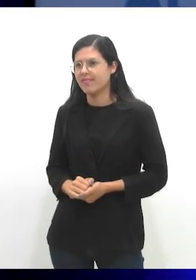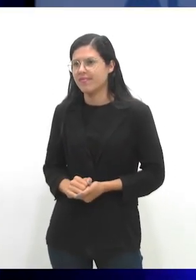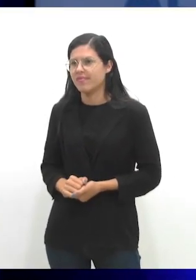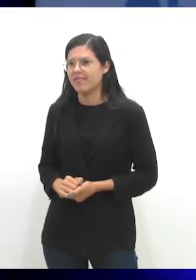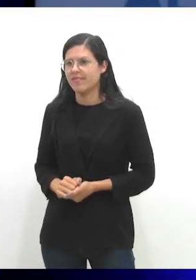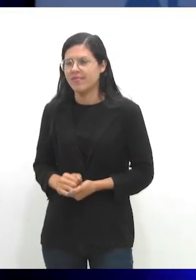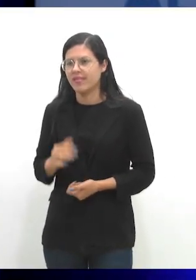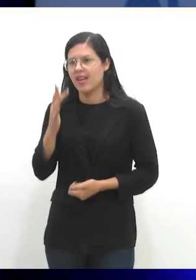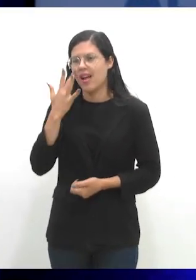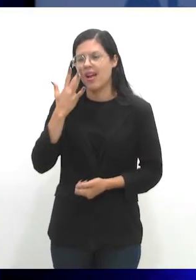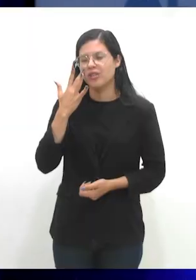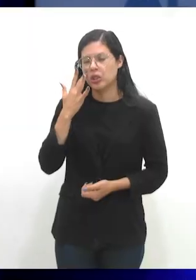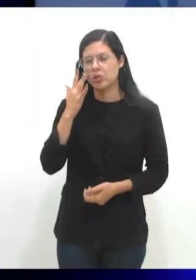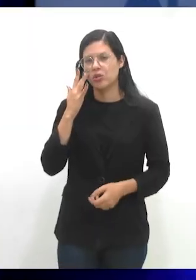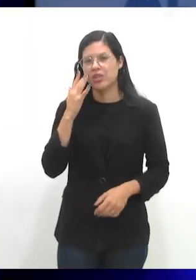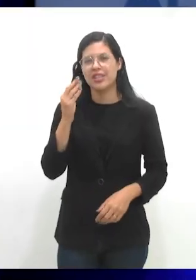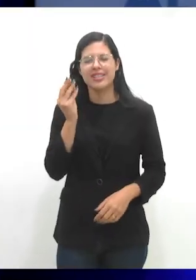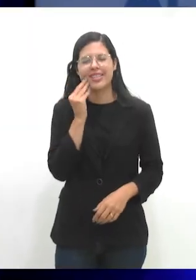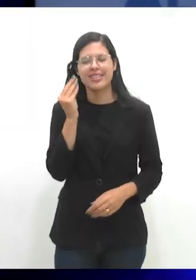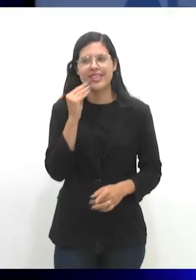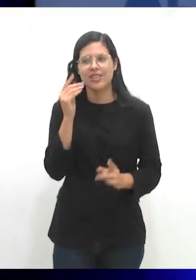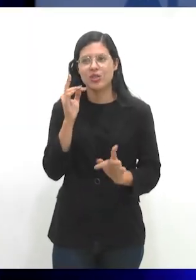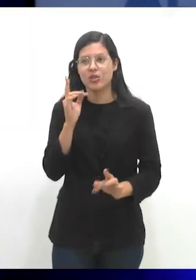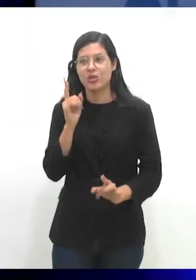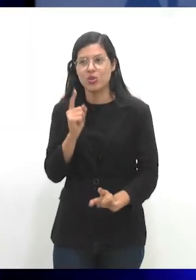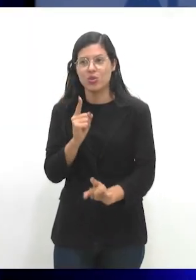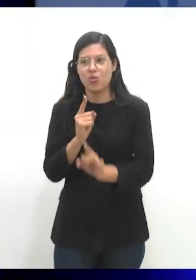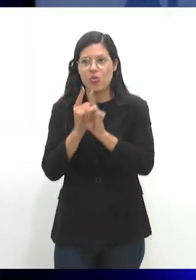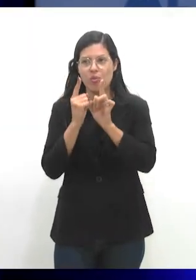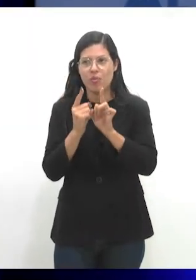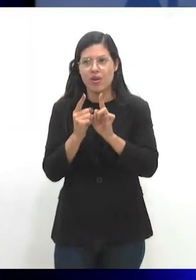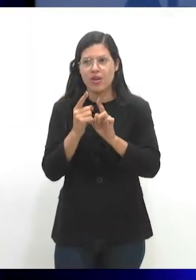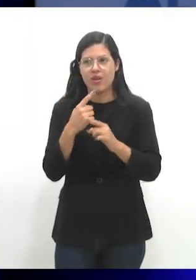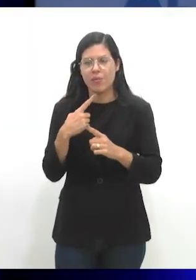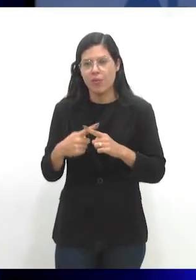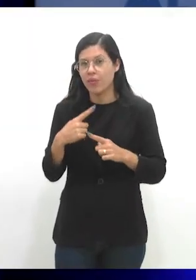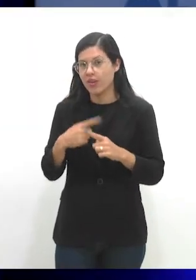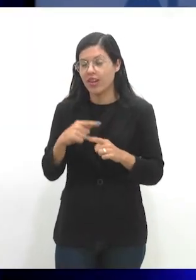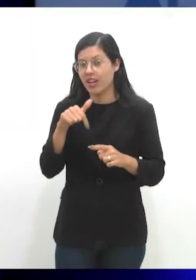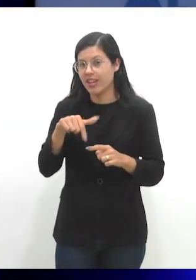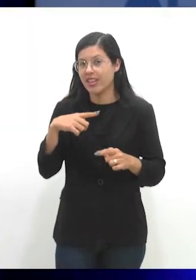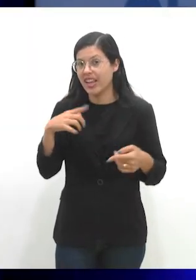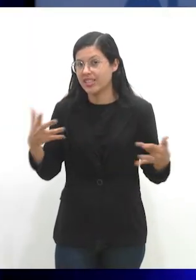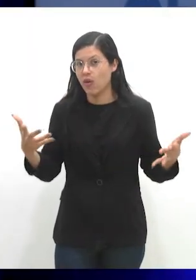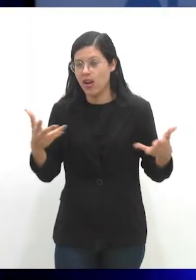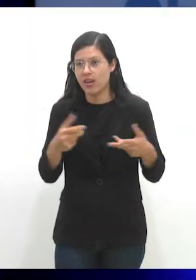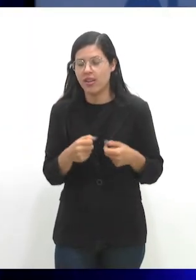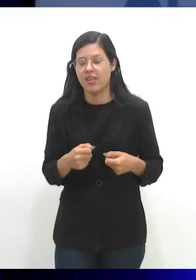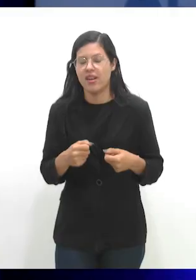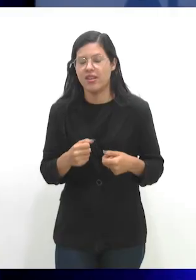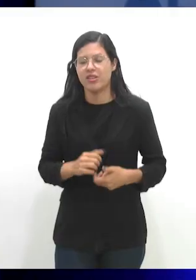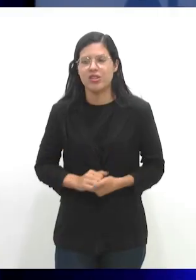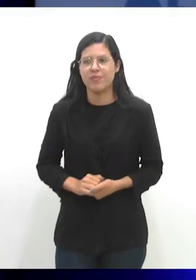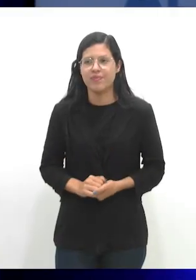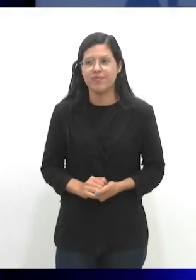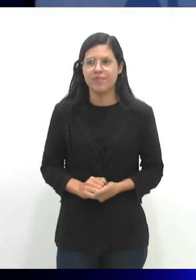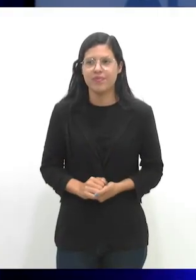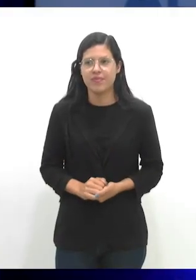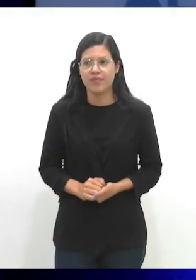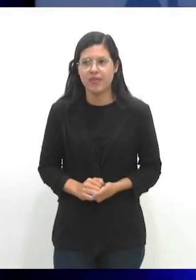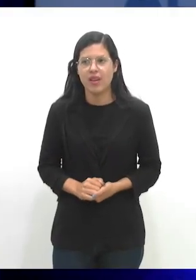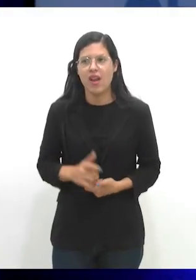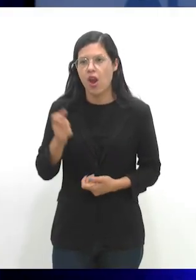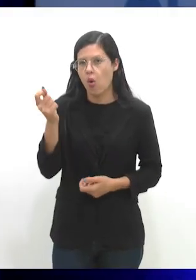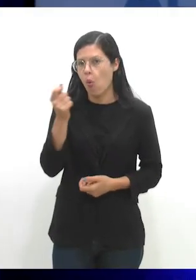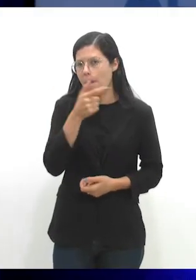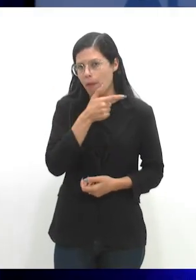um dos motivos, se a gente ficar tentando descobrir as razões para o fenômeno, né, é o fato